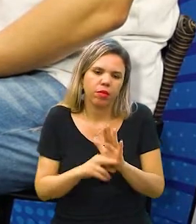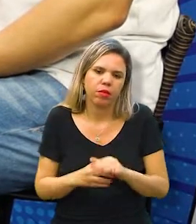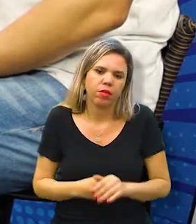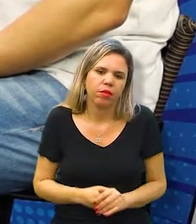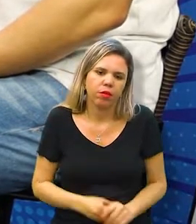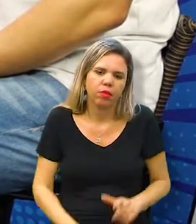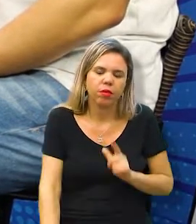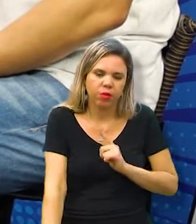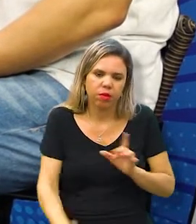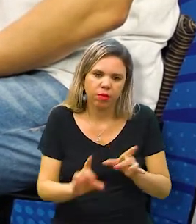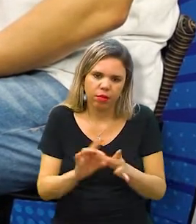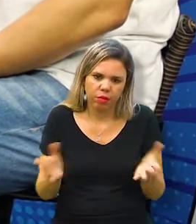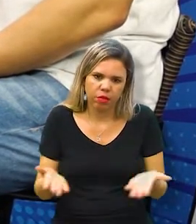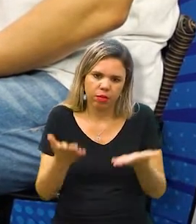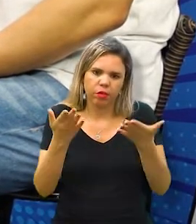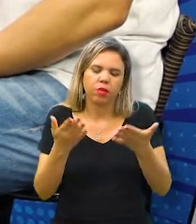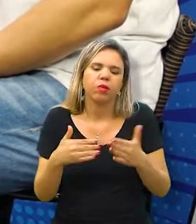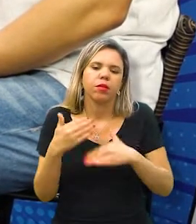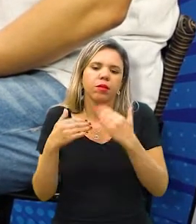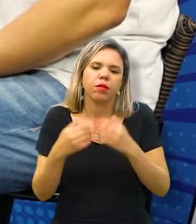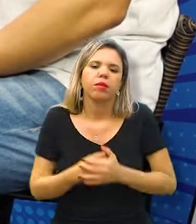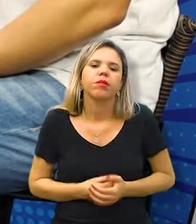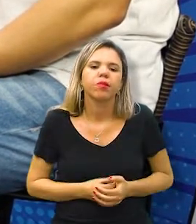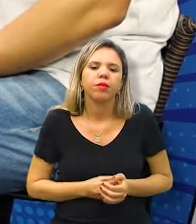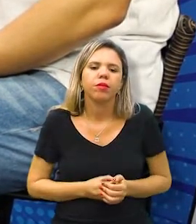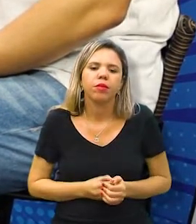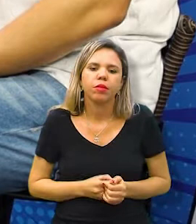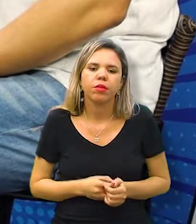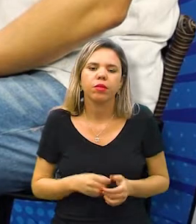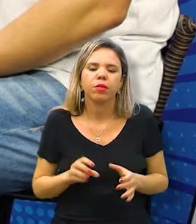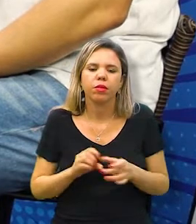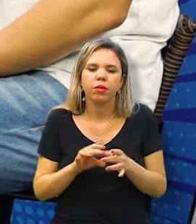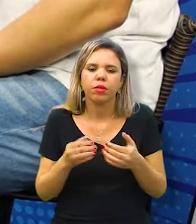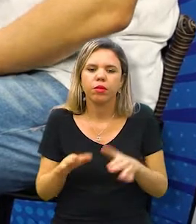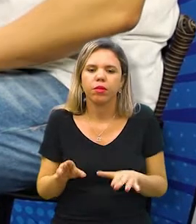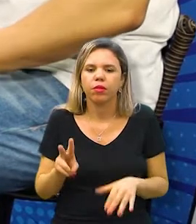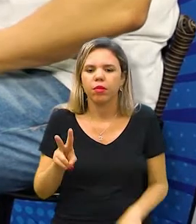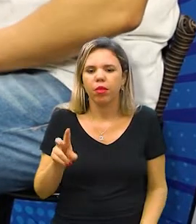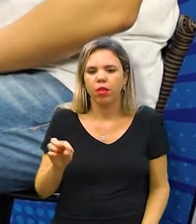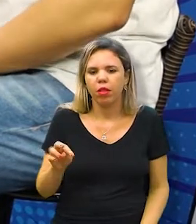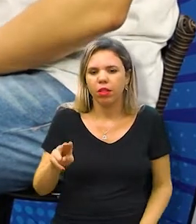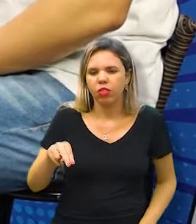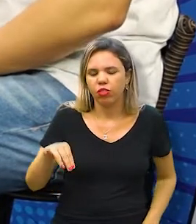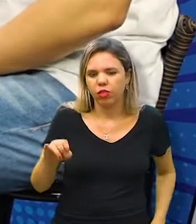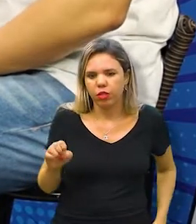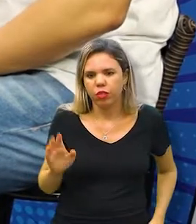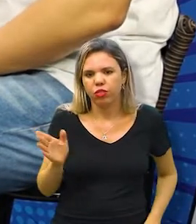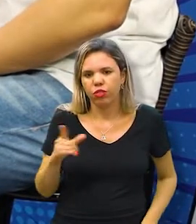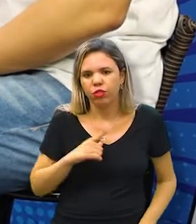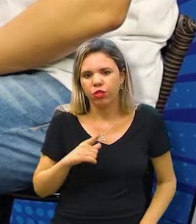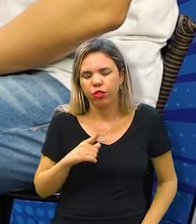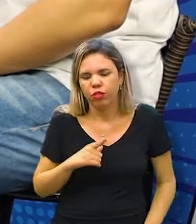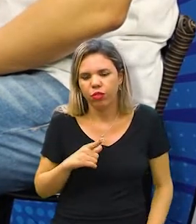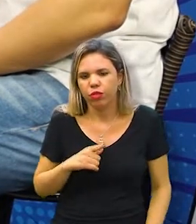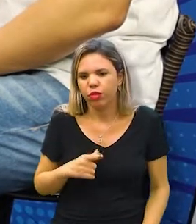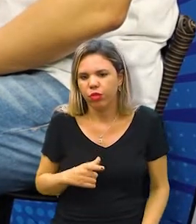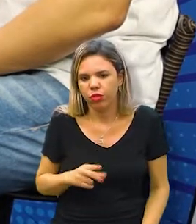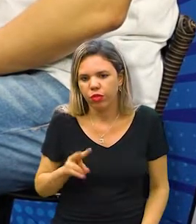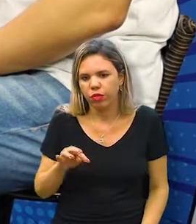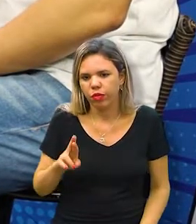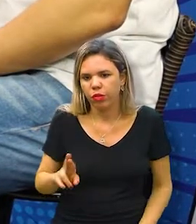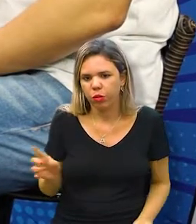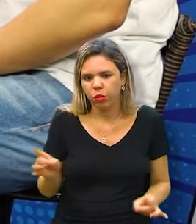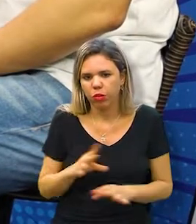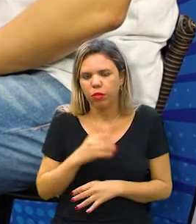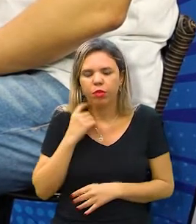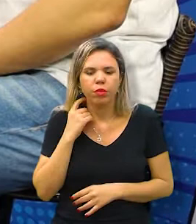alguns critérios, tem que deixar a criatividade fluir. E nesse caso, eu lancei Valentine quando eu já tinha